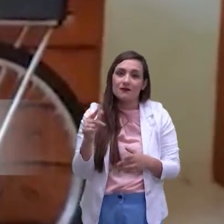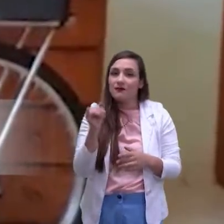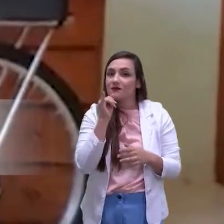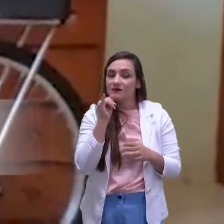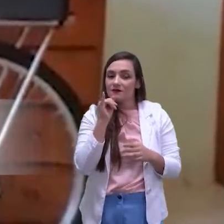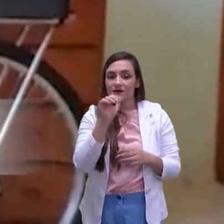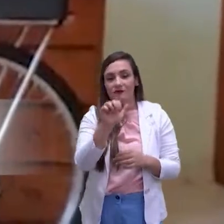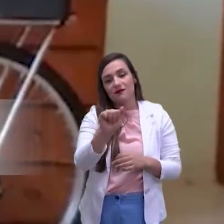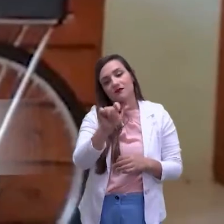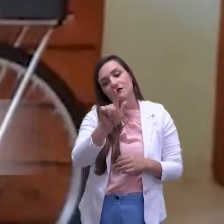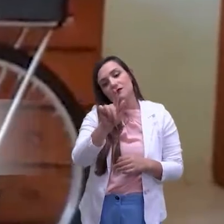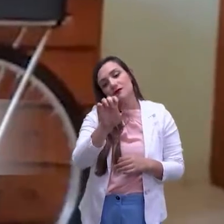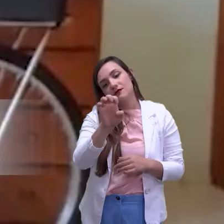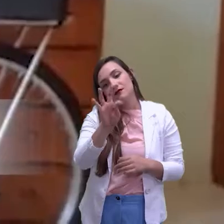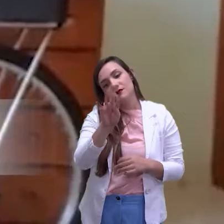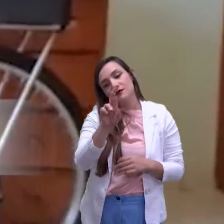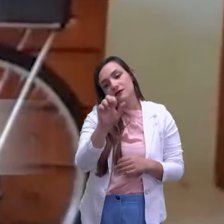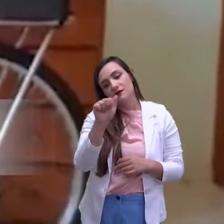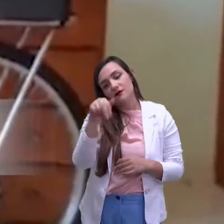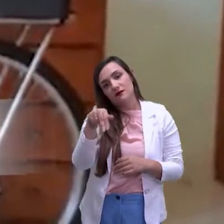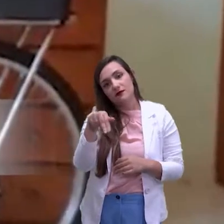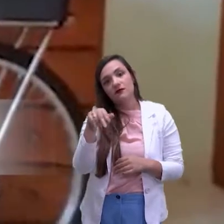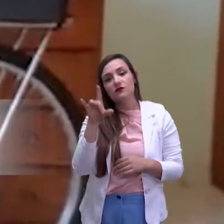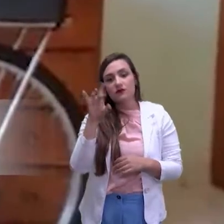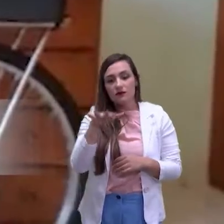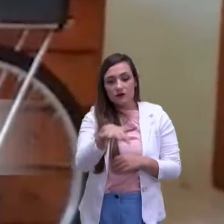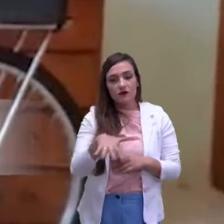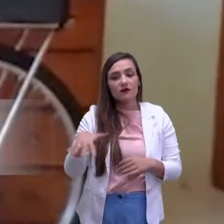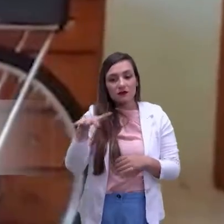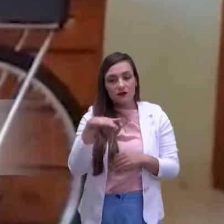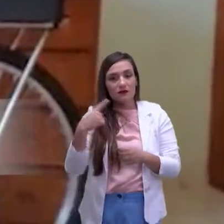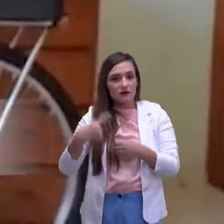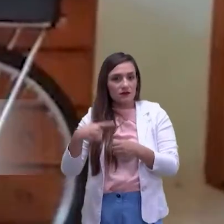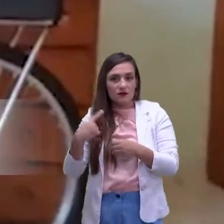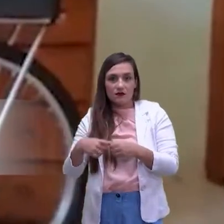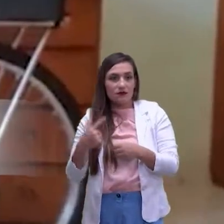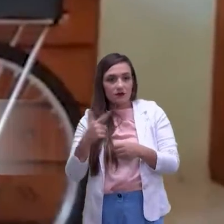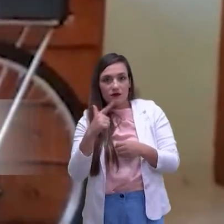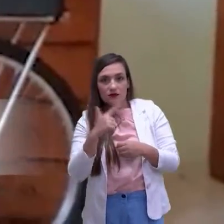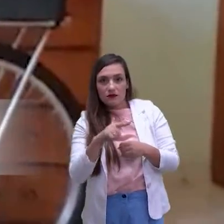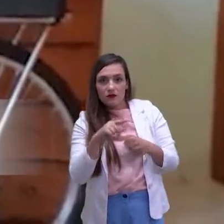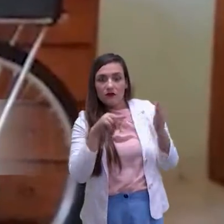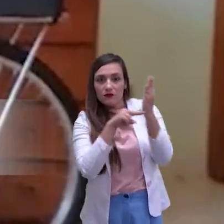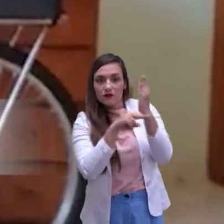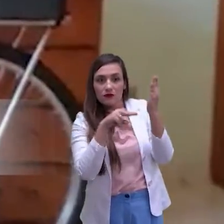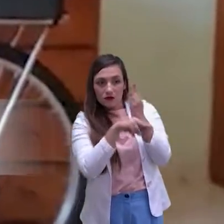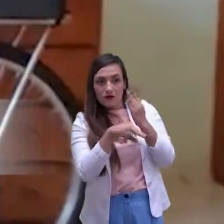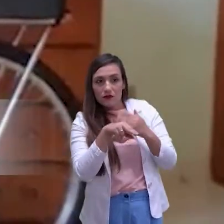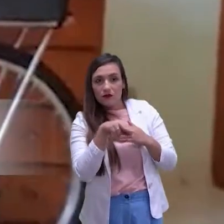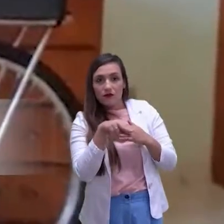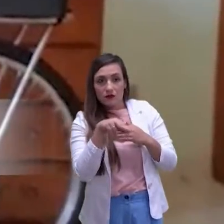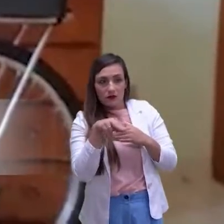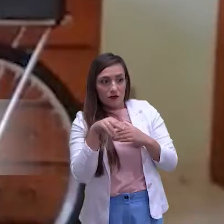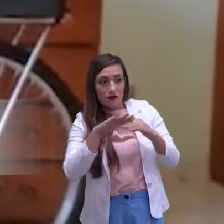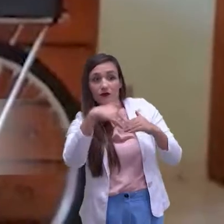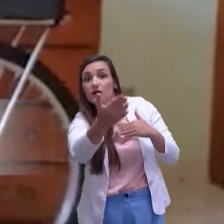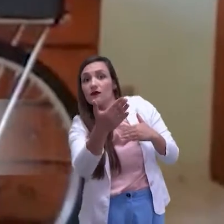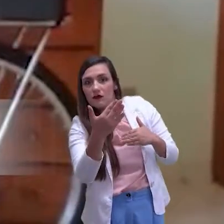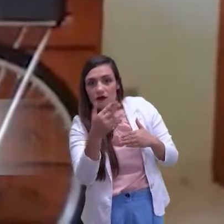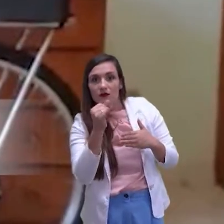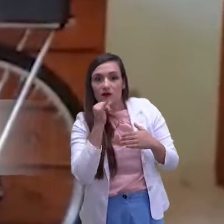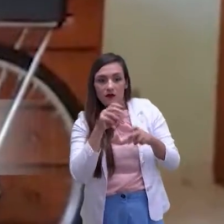pela Getran, por exemplo, só pega o perímetro da cidade, não pega os sinistros e as mortes que